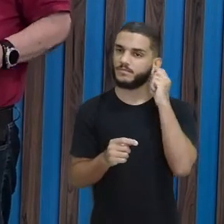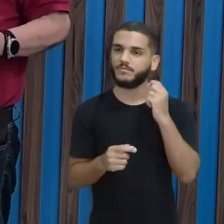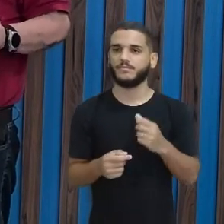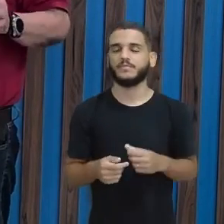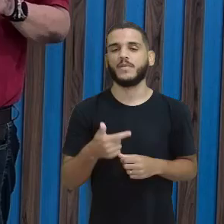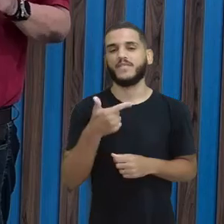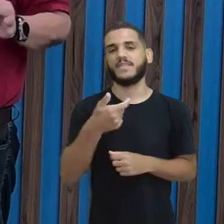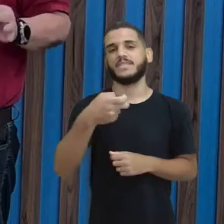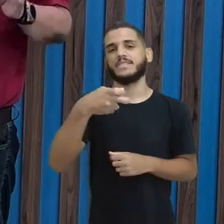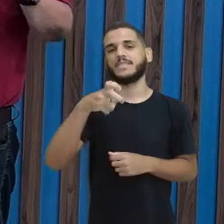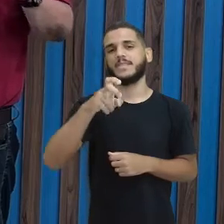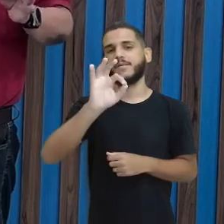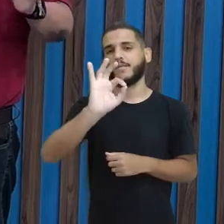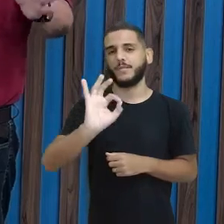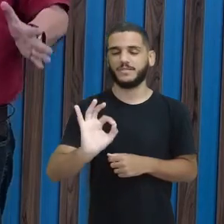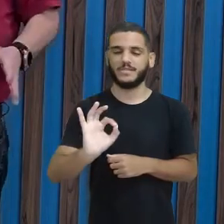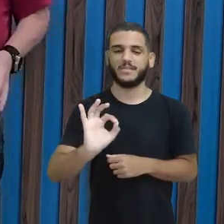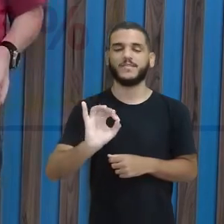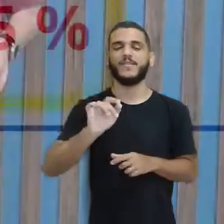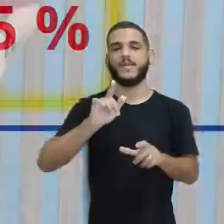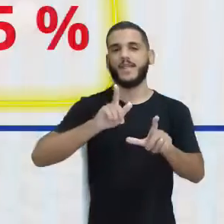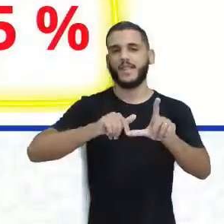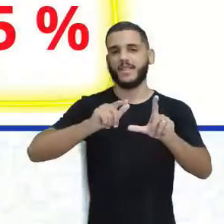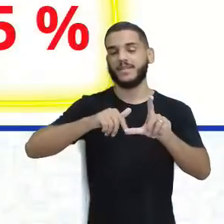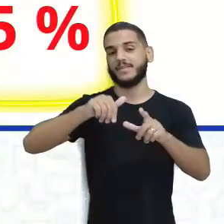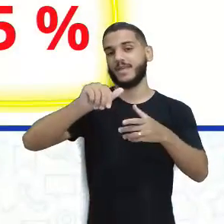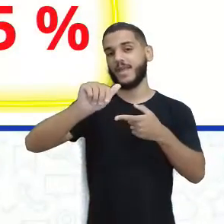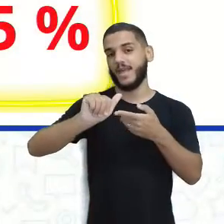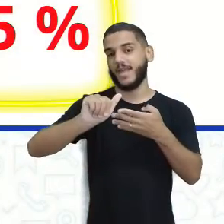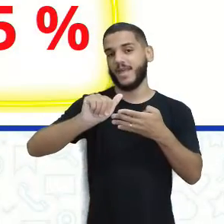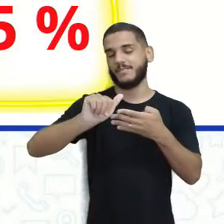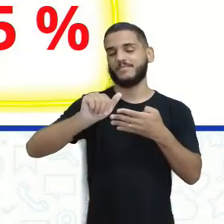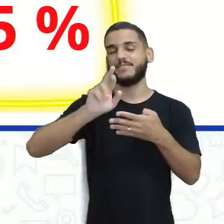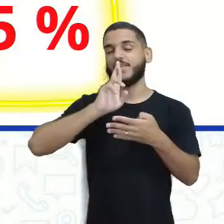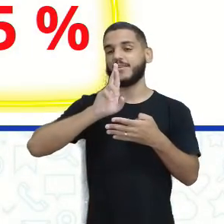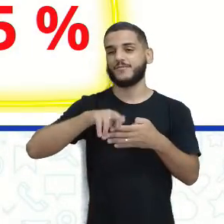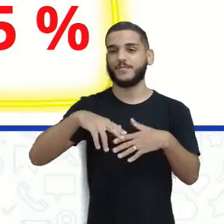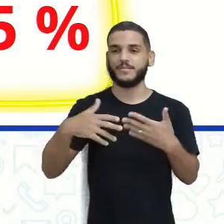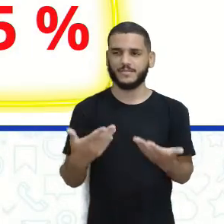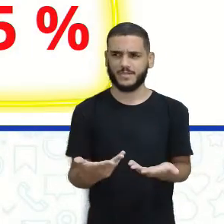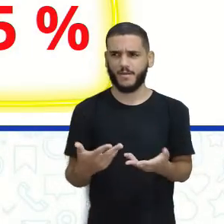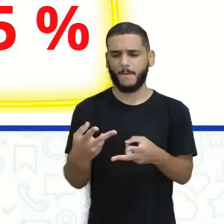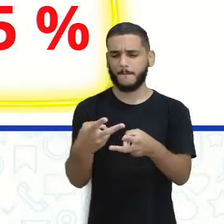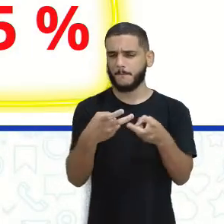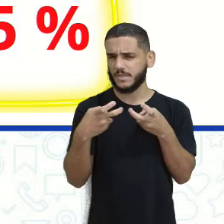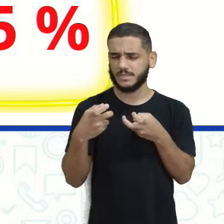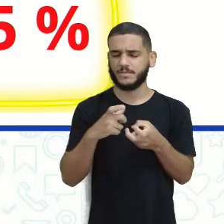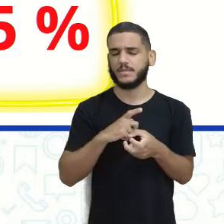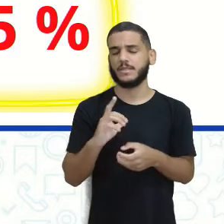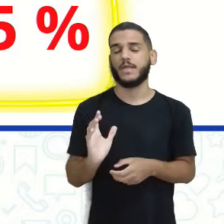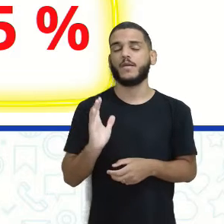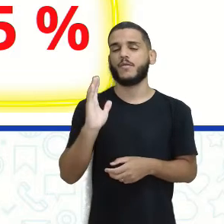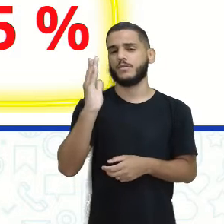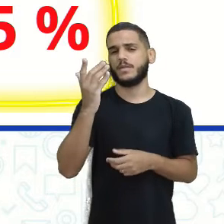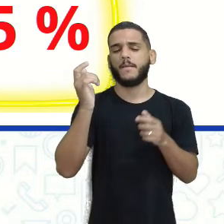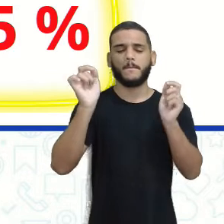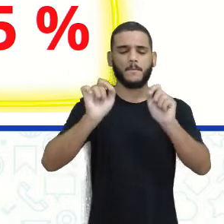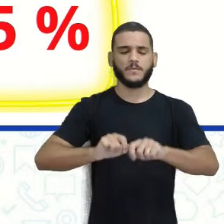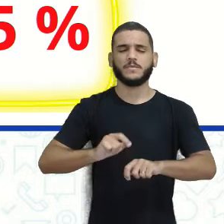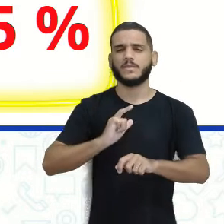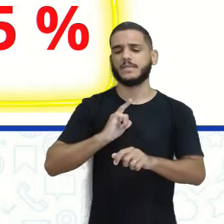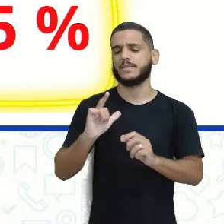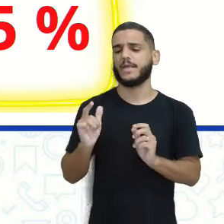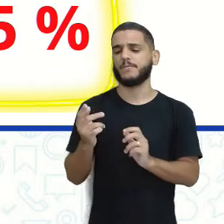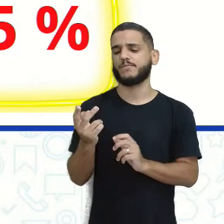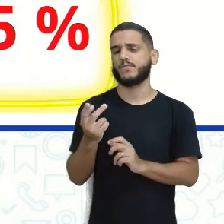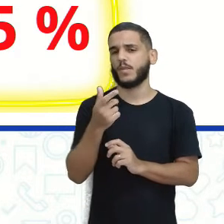A 25% do meu resultado. Então, percebam, isso aqui poderia acontecer. Pode ser que esse casal